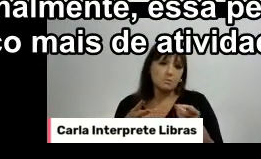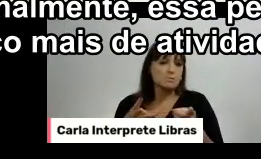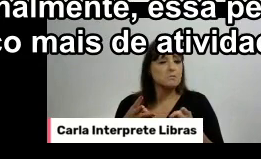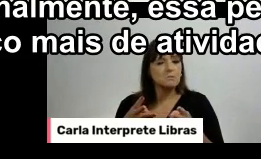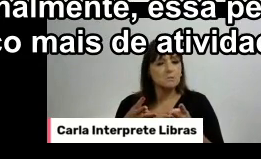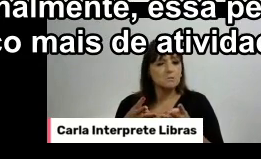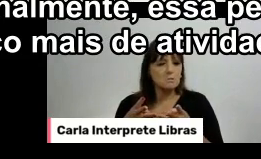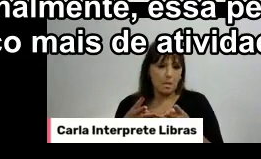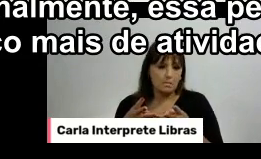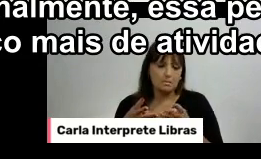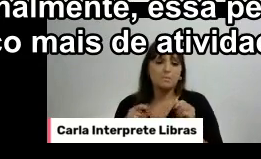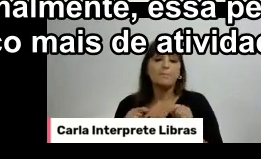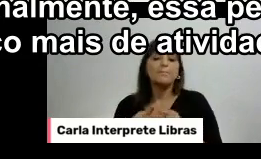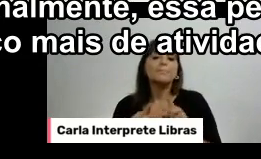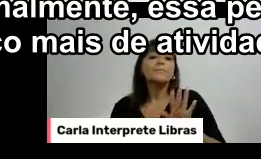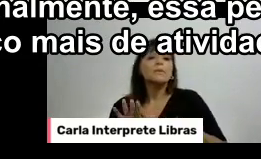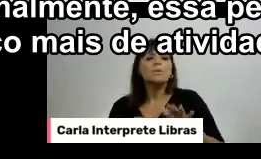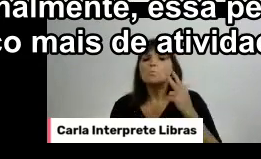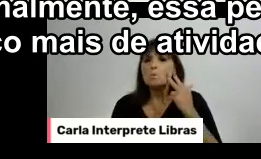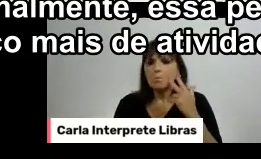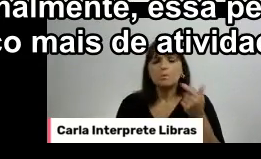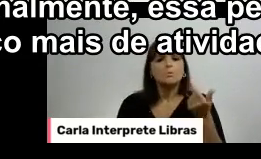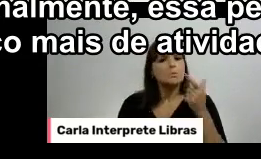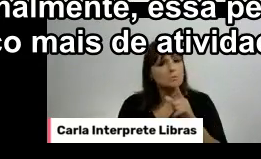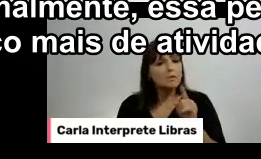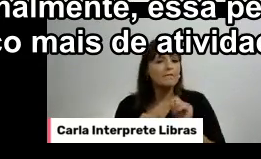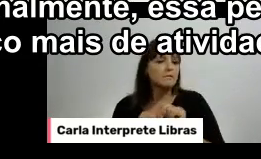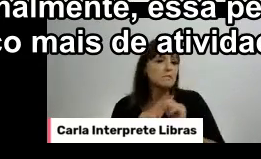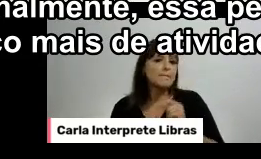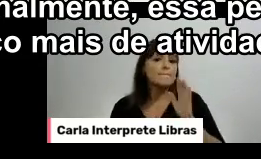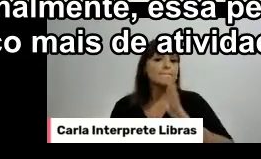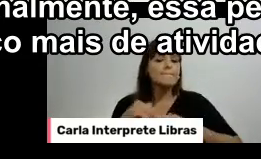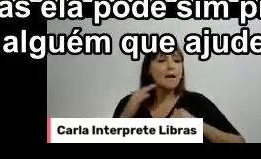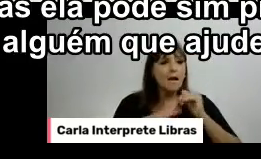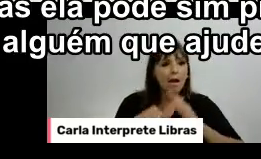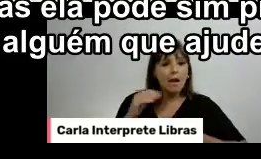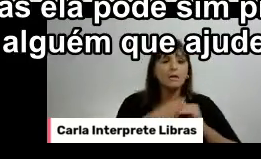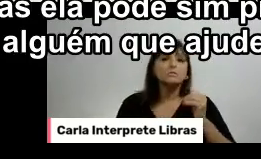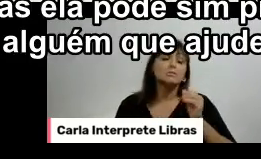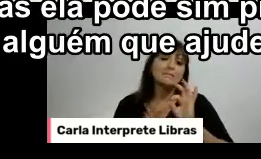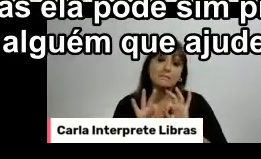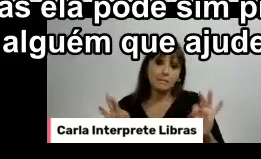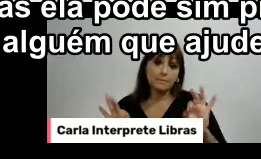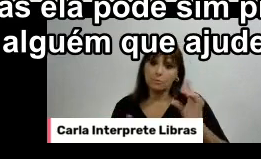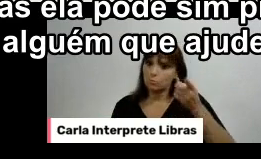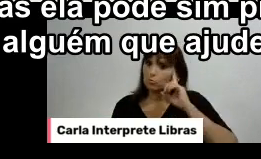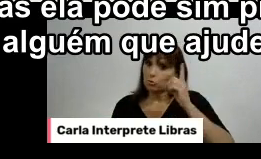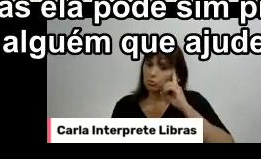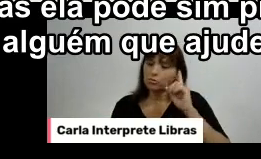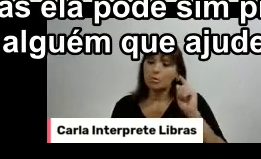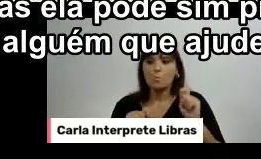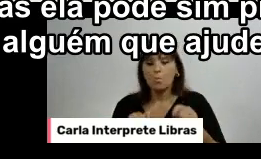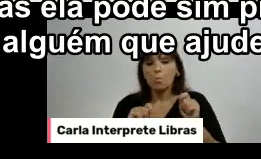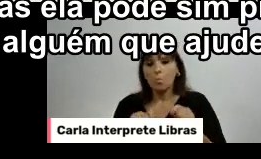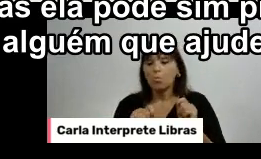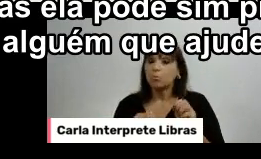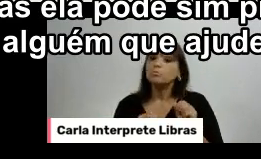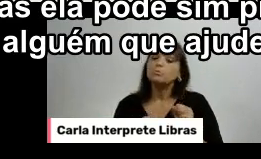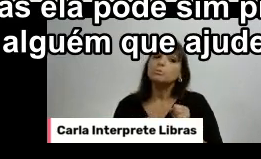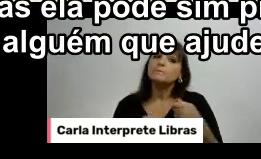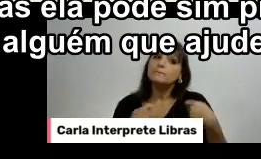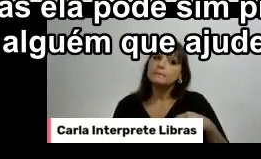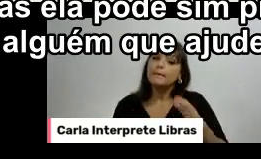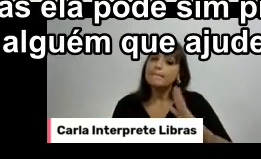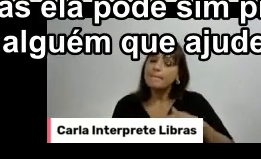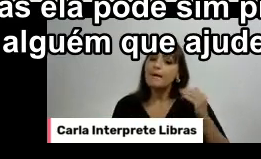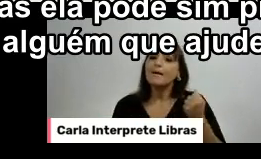Normalmente, essa pessoa consegue fazer um pouco mais de atividades simples do dia a dia, mas ela pode sim precisar de mais apoio, né, tipo